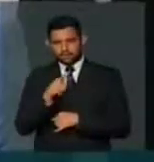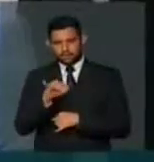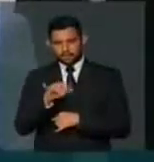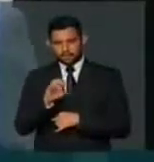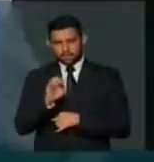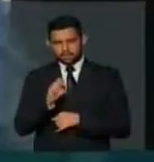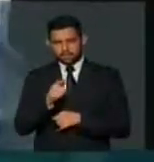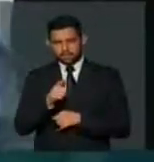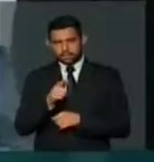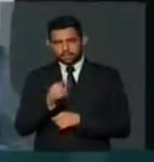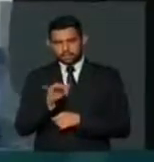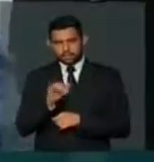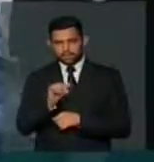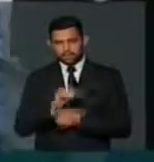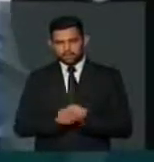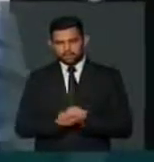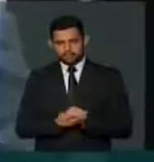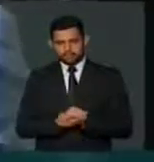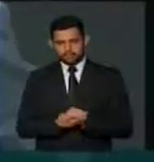Engenharia. Portanto,